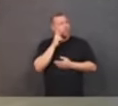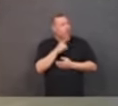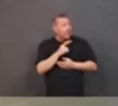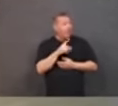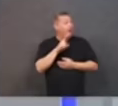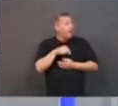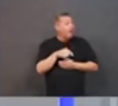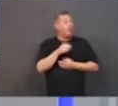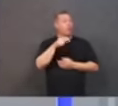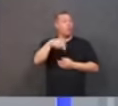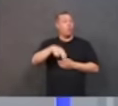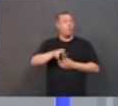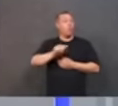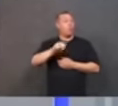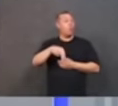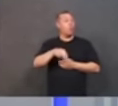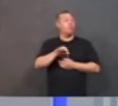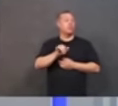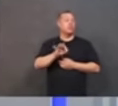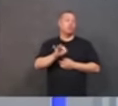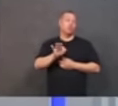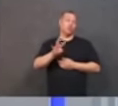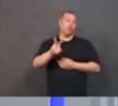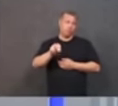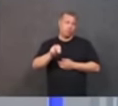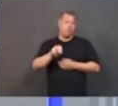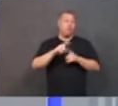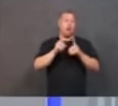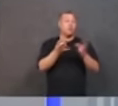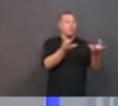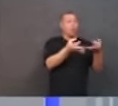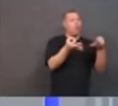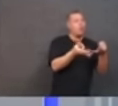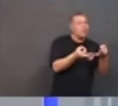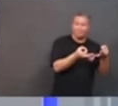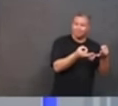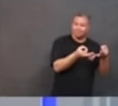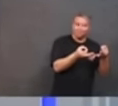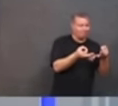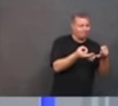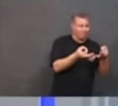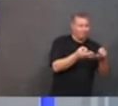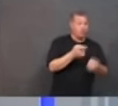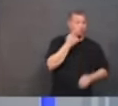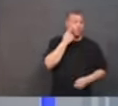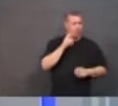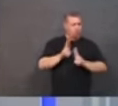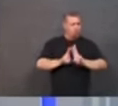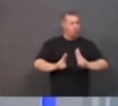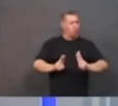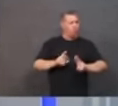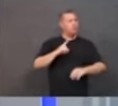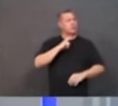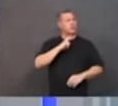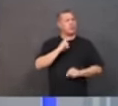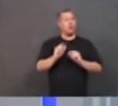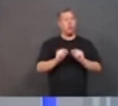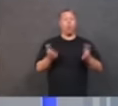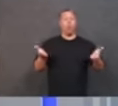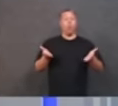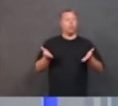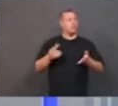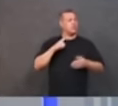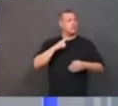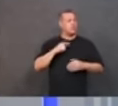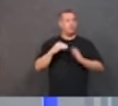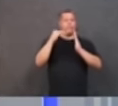Nós crescemos em quantidade, porém não qualitativo, né? Haja visto que hoje a UFO continua numa posição no ranking nacional